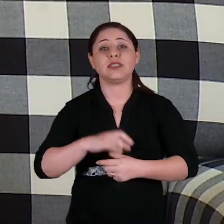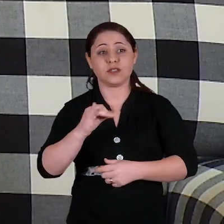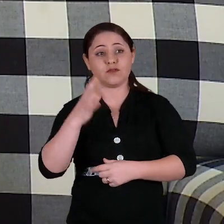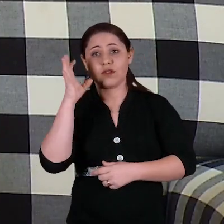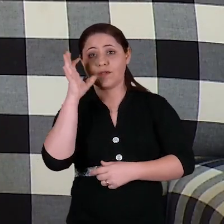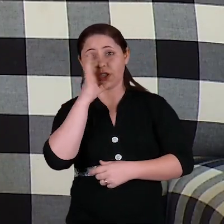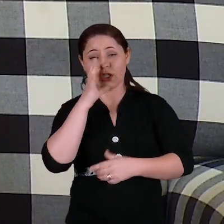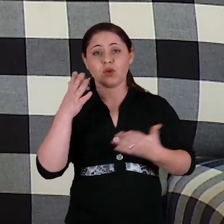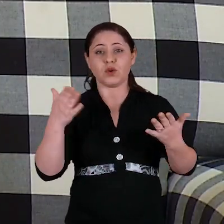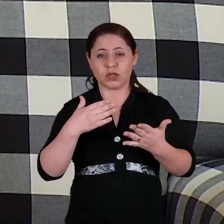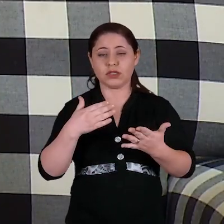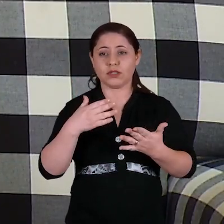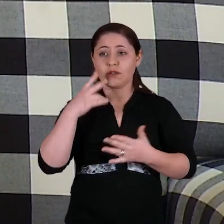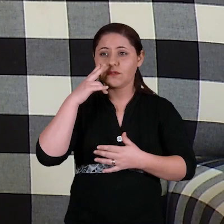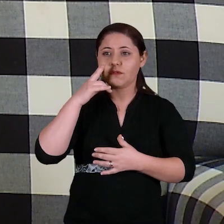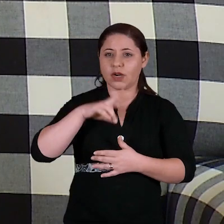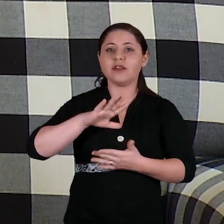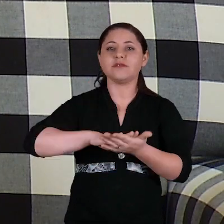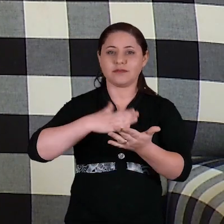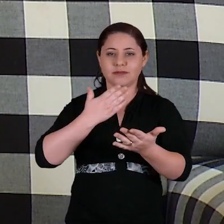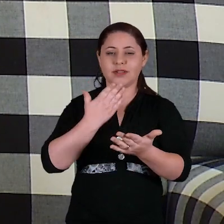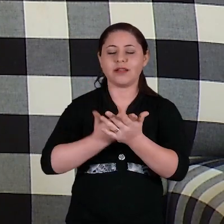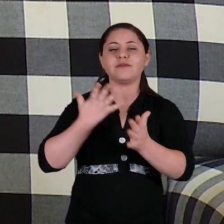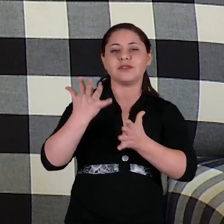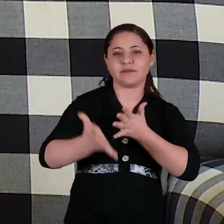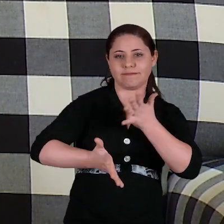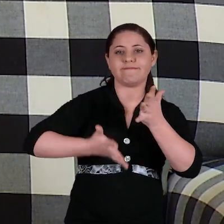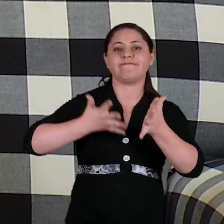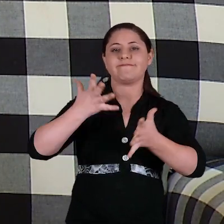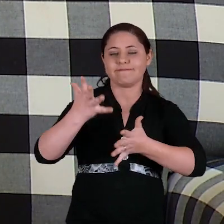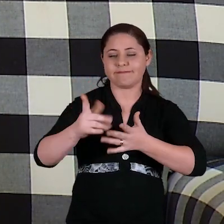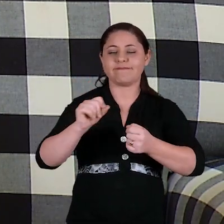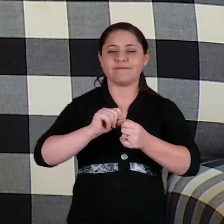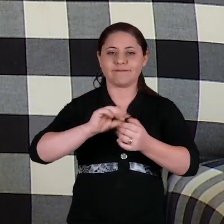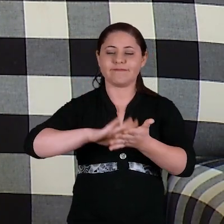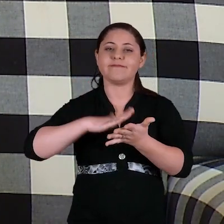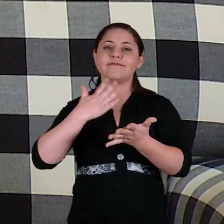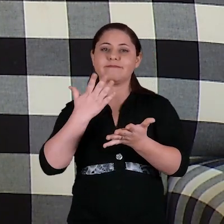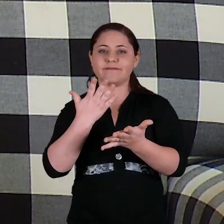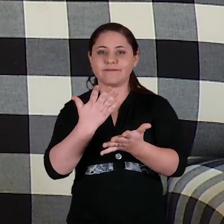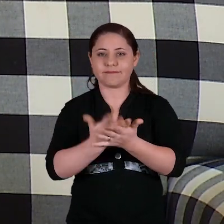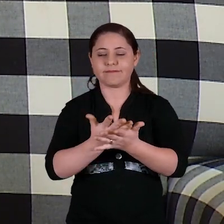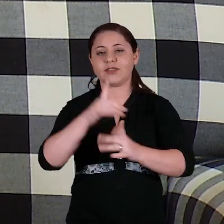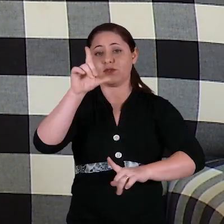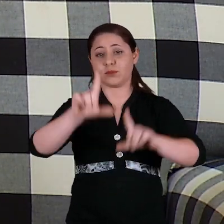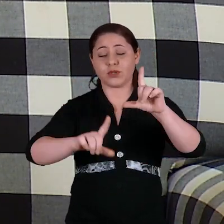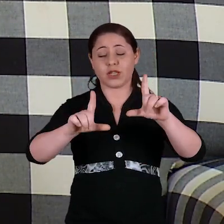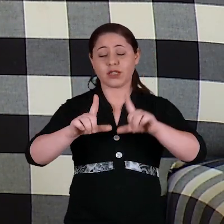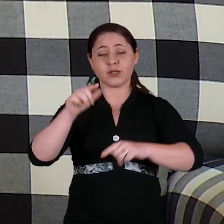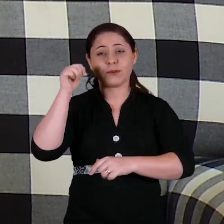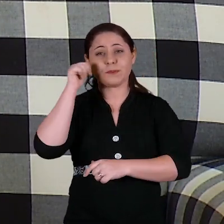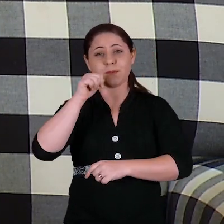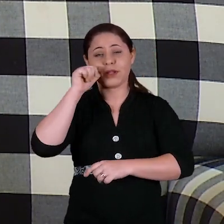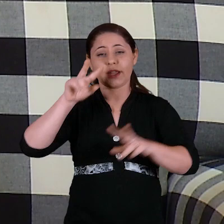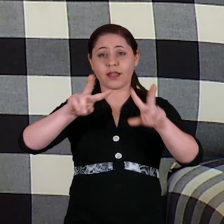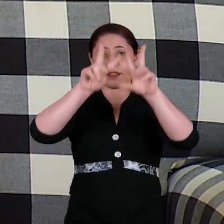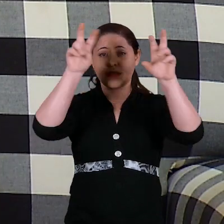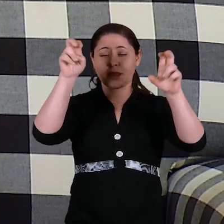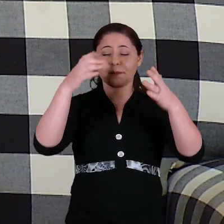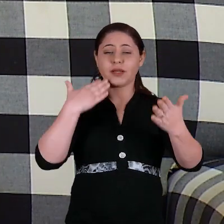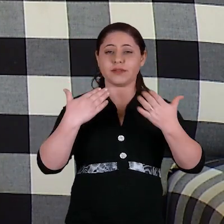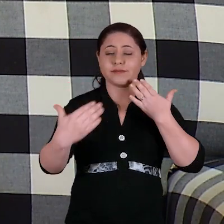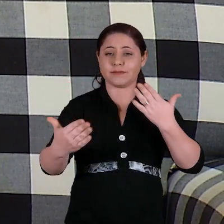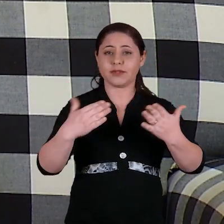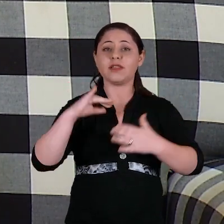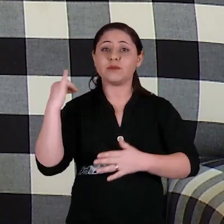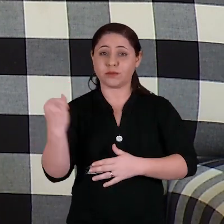está nos assistindo, deve estar vendo a nossa intérprete de Libras fazendo a tradução simultânea desse programa Mulheres em Debate, que é muito importante.